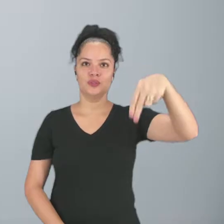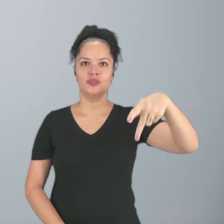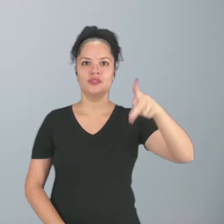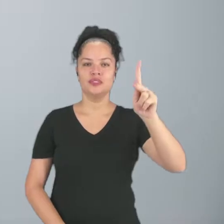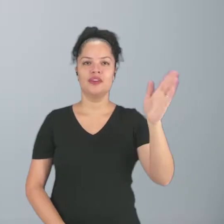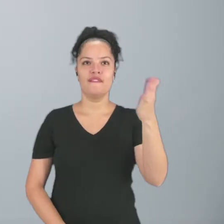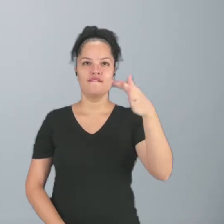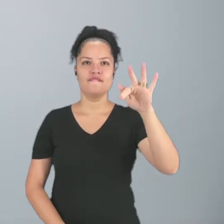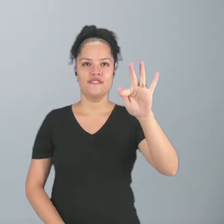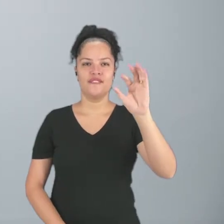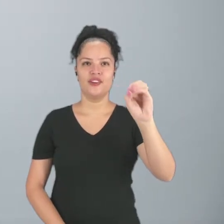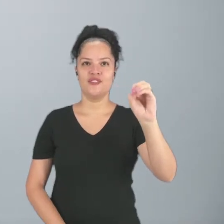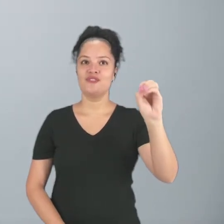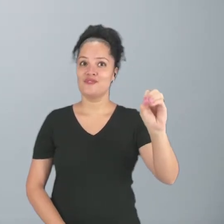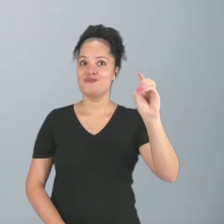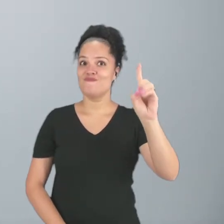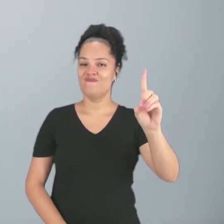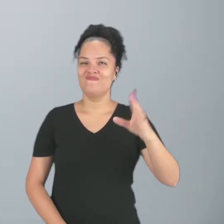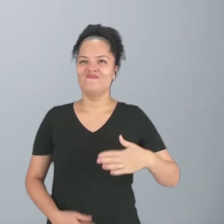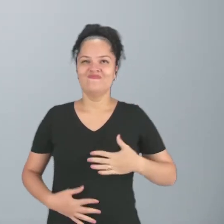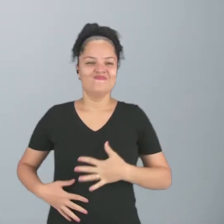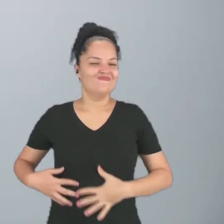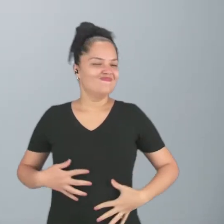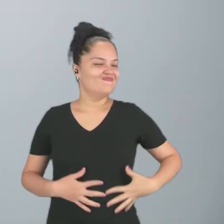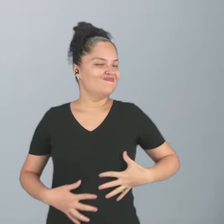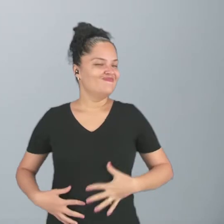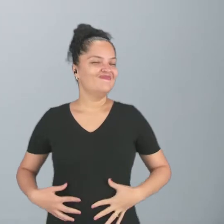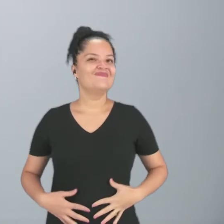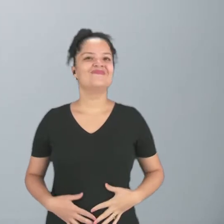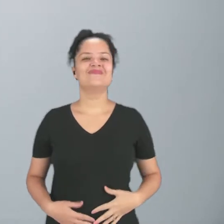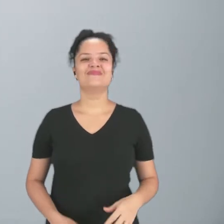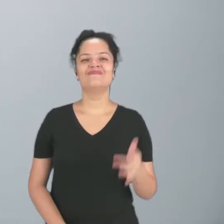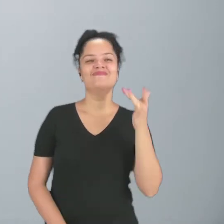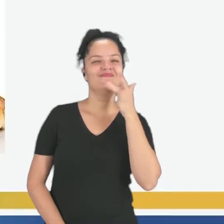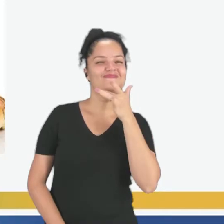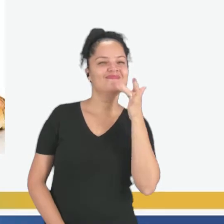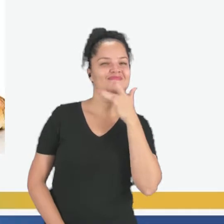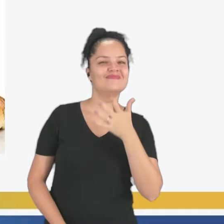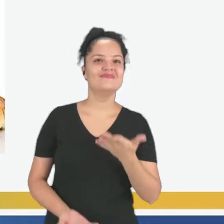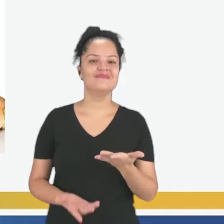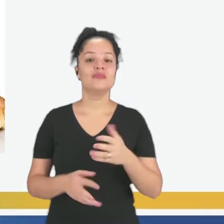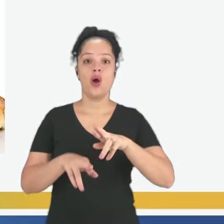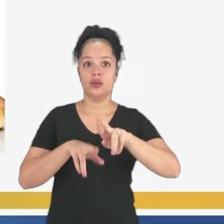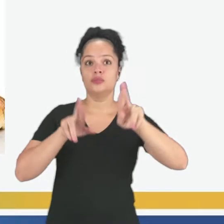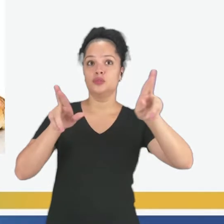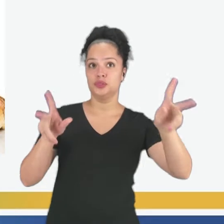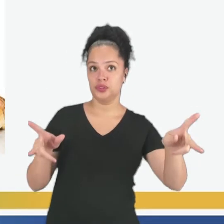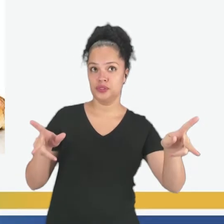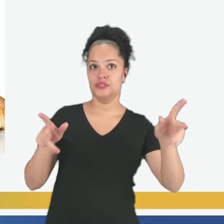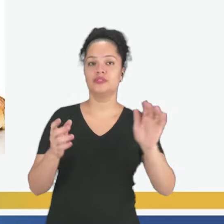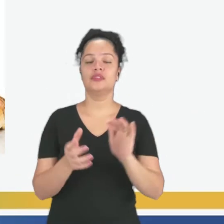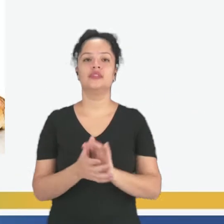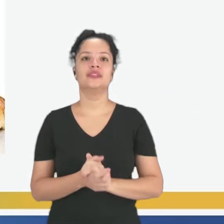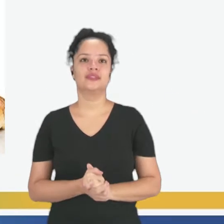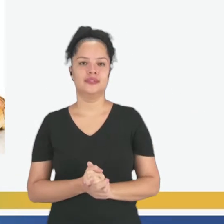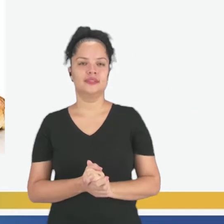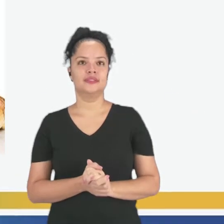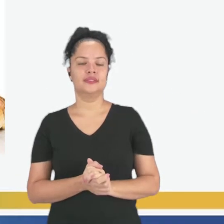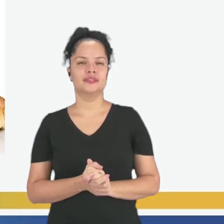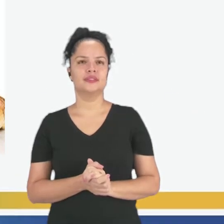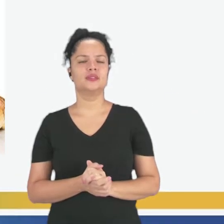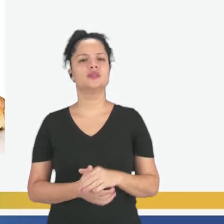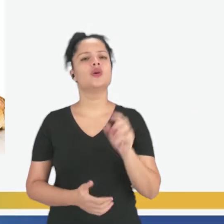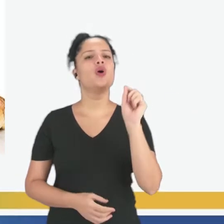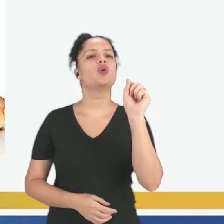comida, aquela aulinha de roncar o bucho. Então vamos lá, vamos começar falando sobre essa diferença entre healthy e junk food. O que